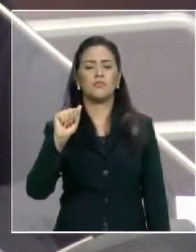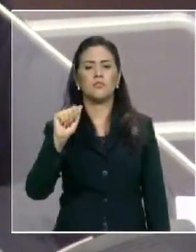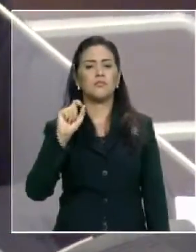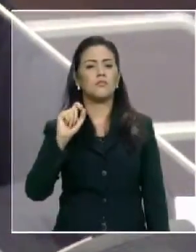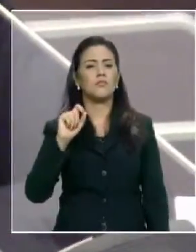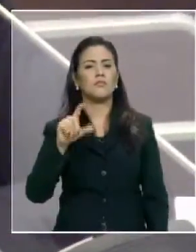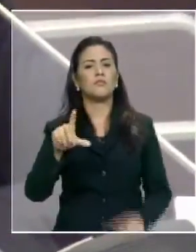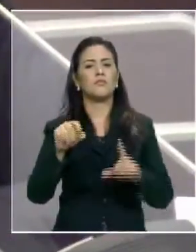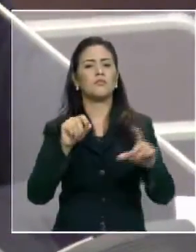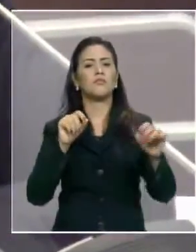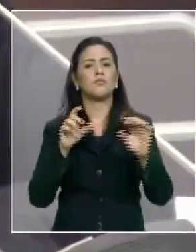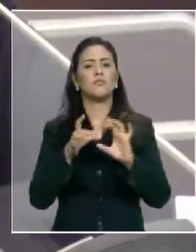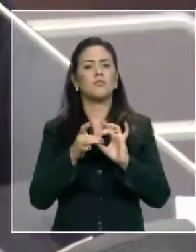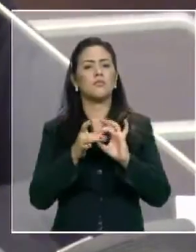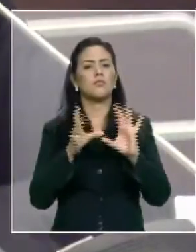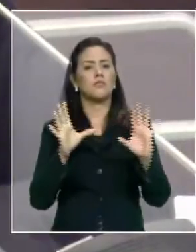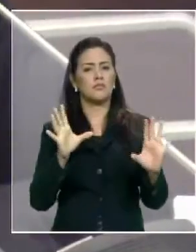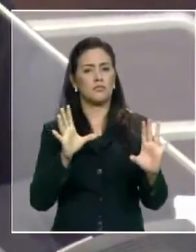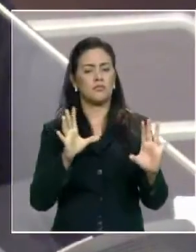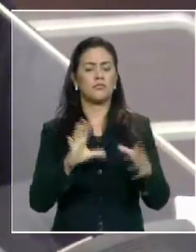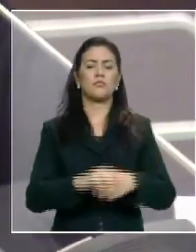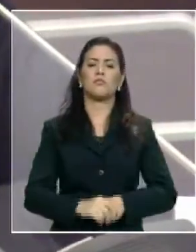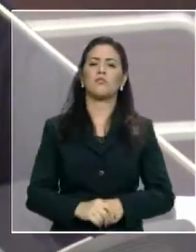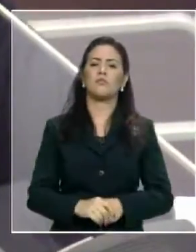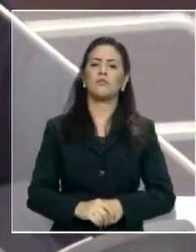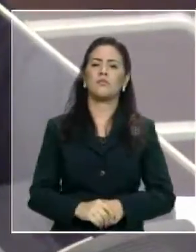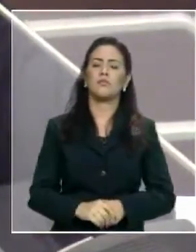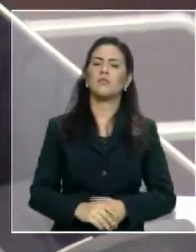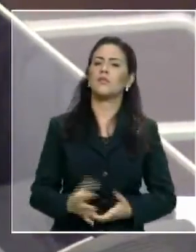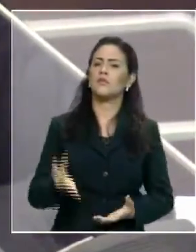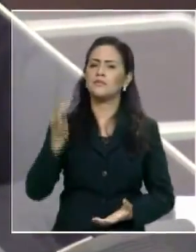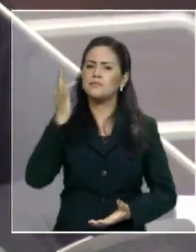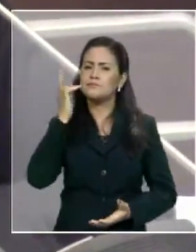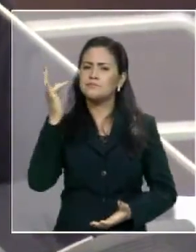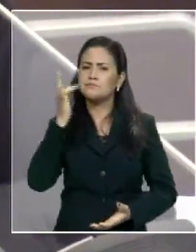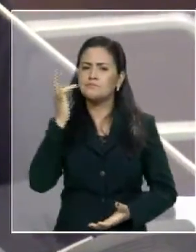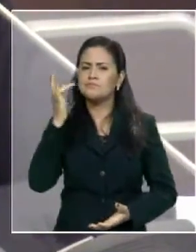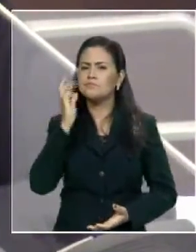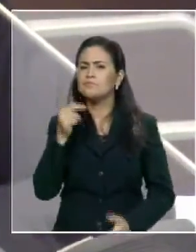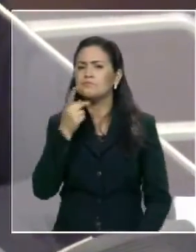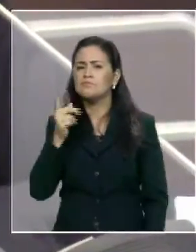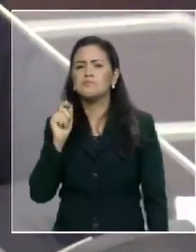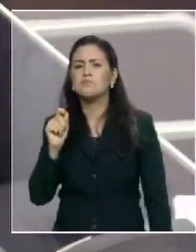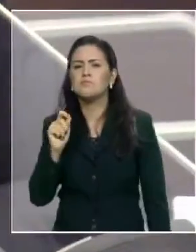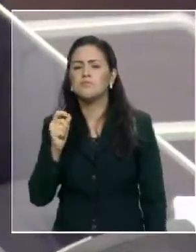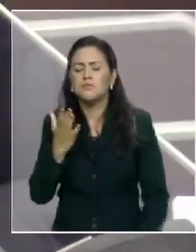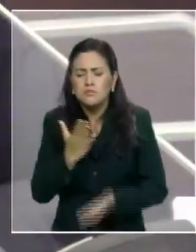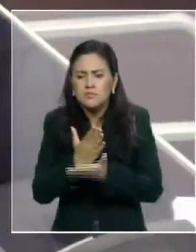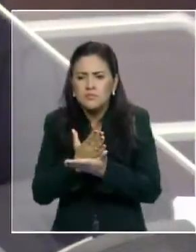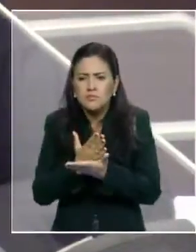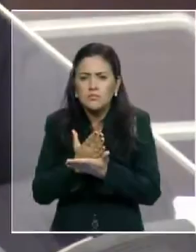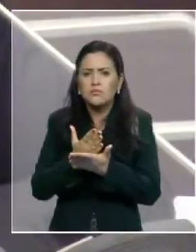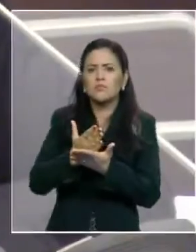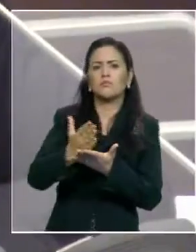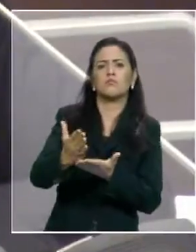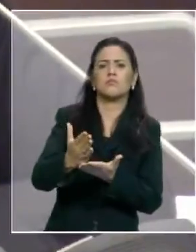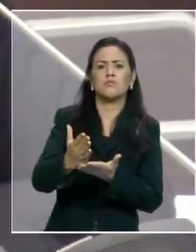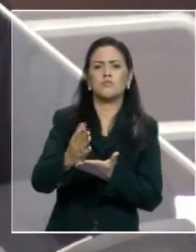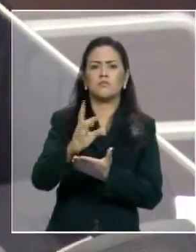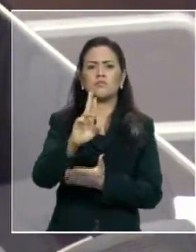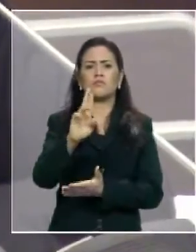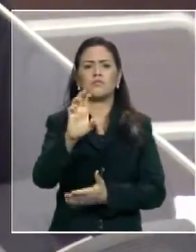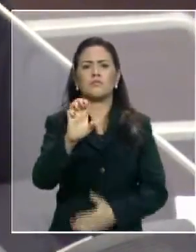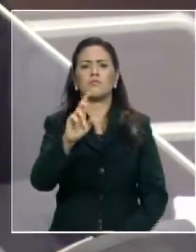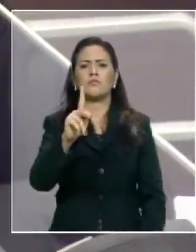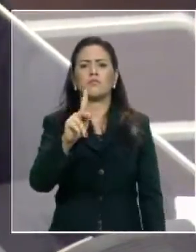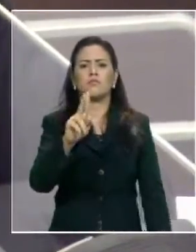disse que instalou a república no Maranhão. Eu quero saber qual foi a república que o governador